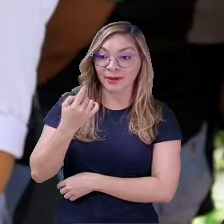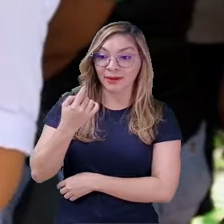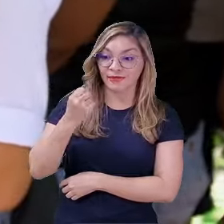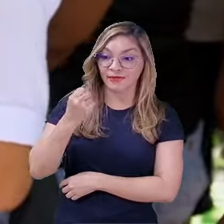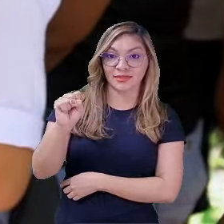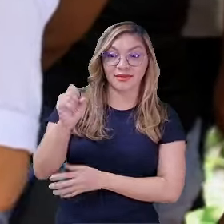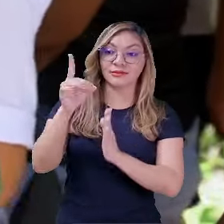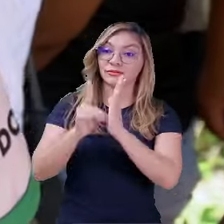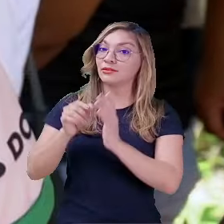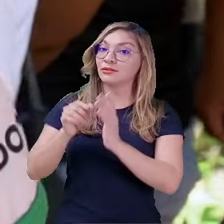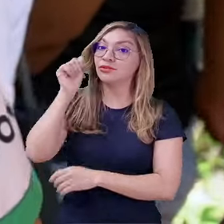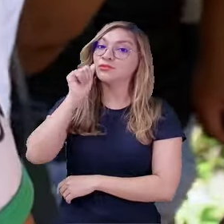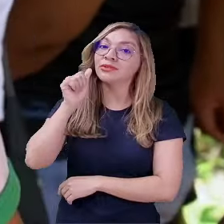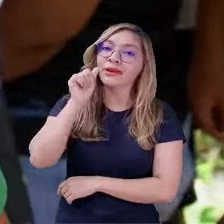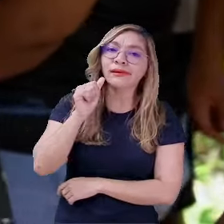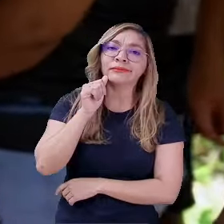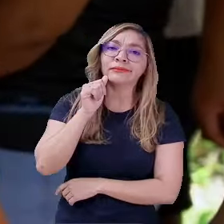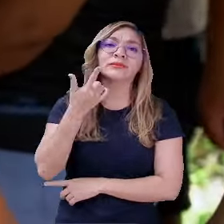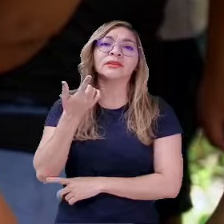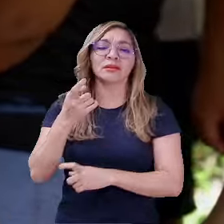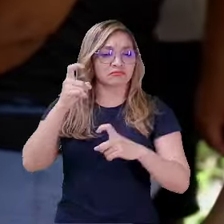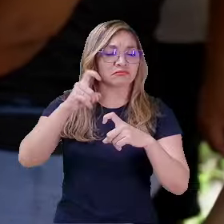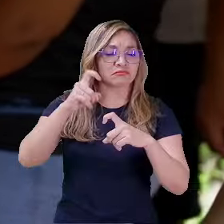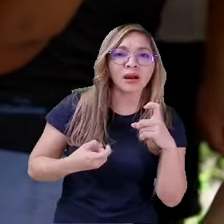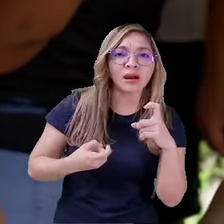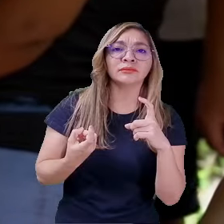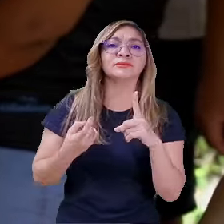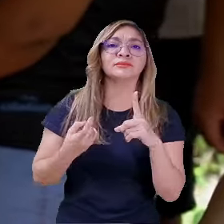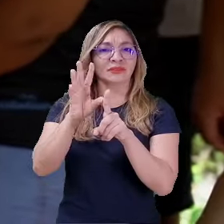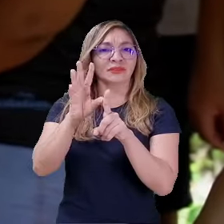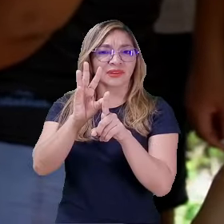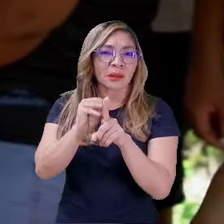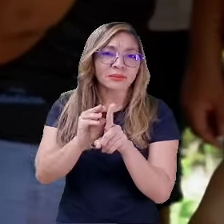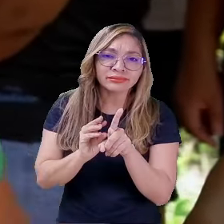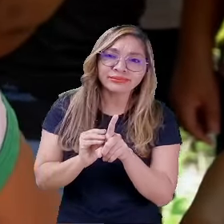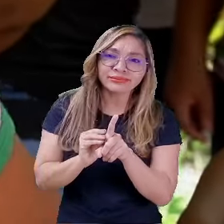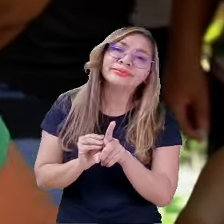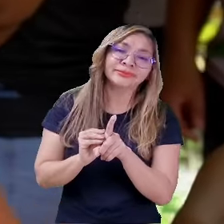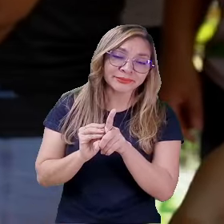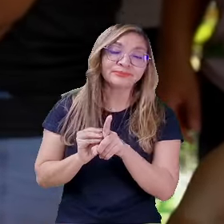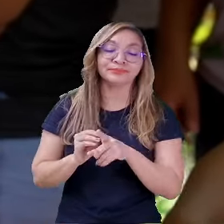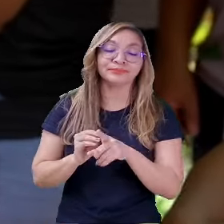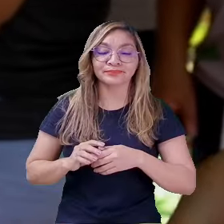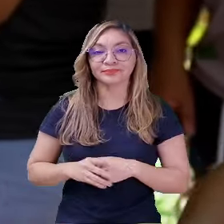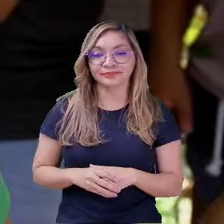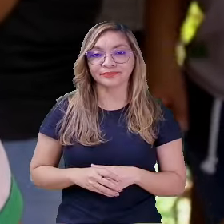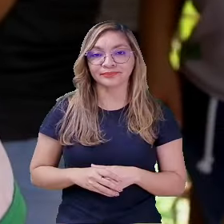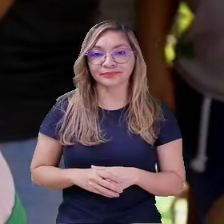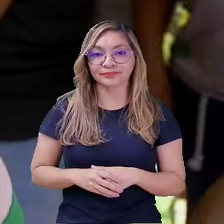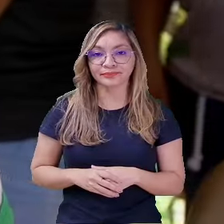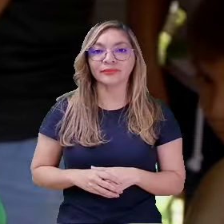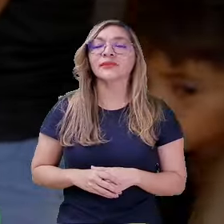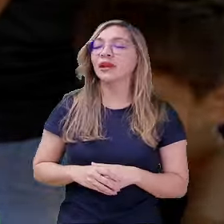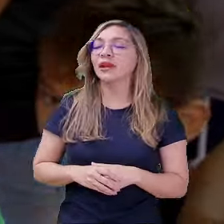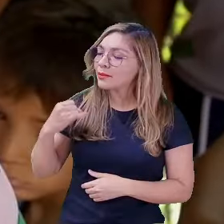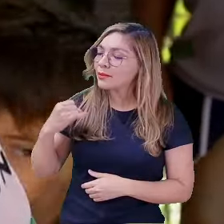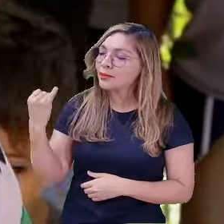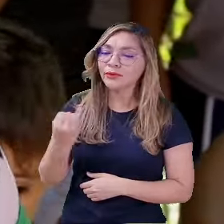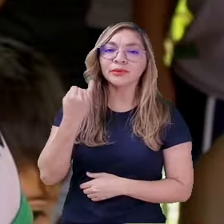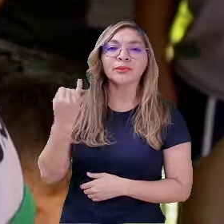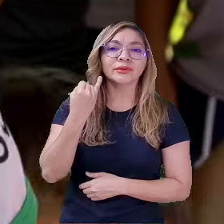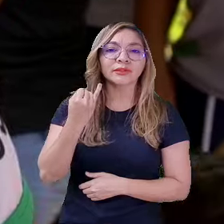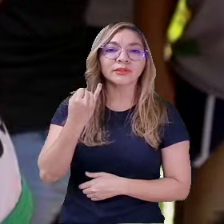mulheres, mulheres que sofrem abuso ou que são violentadas. E é muito importante ouvir a